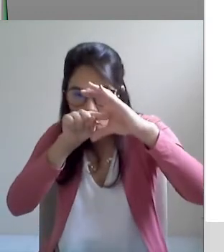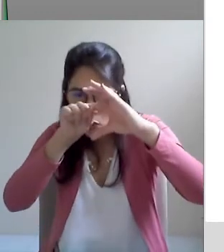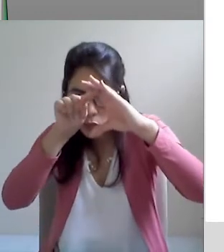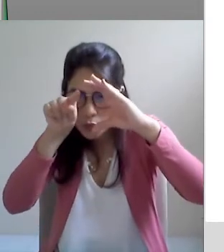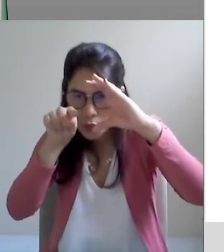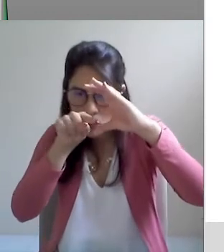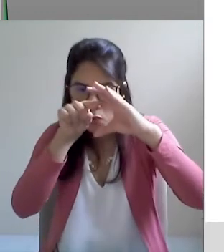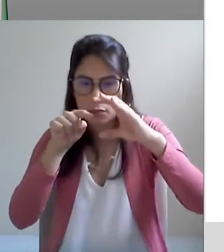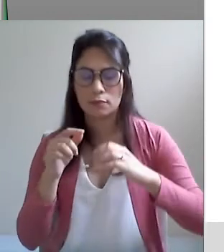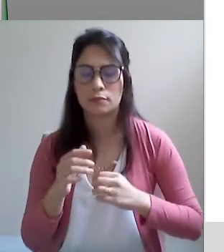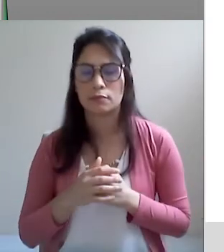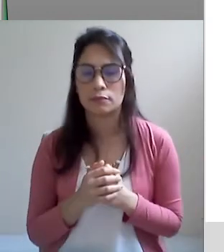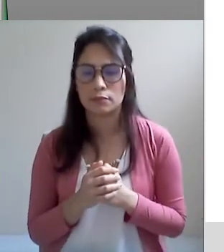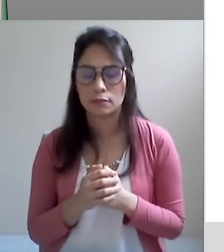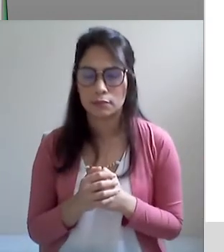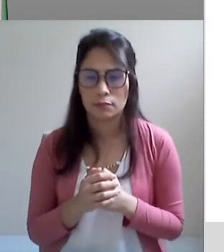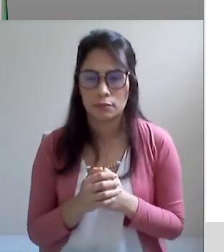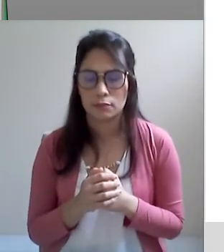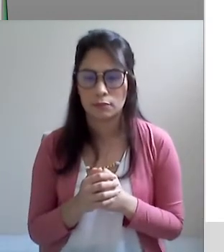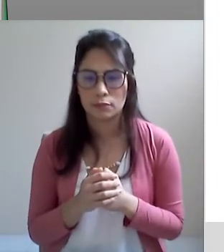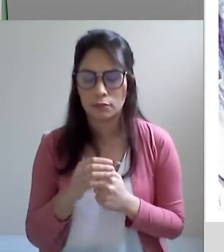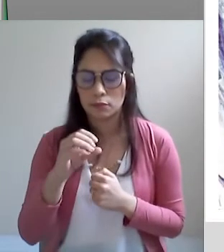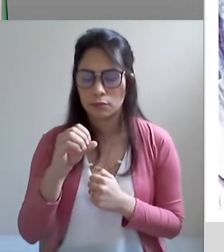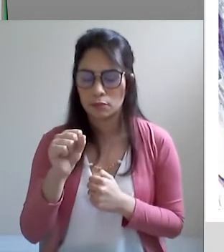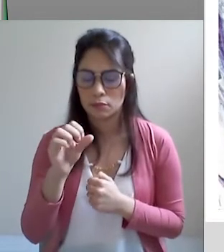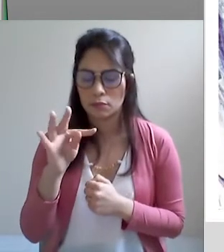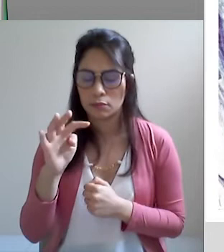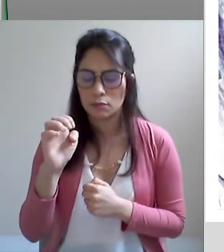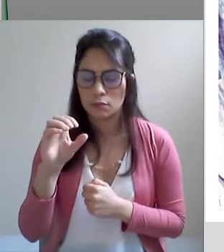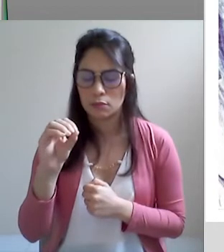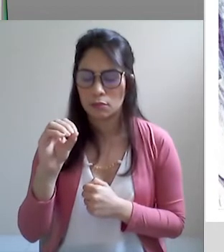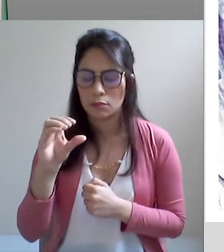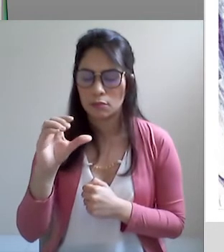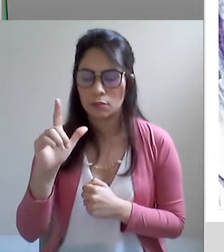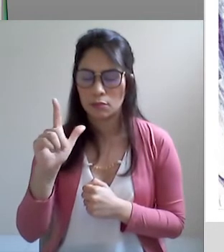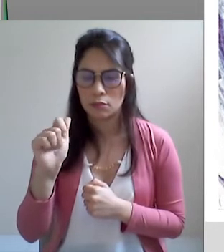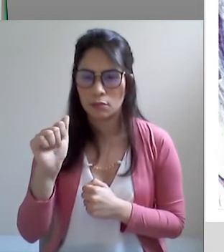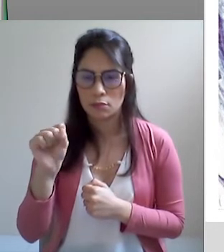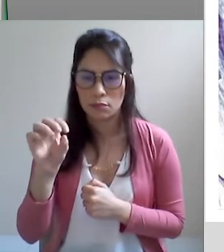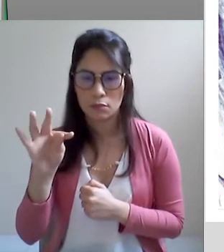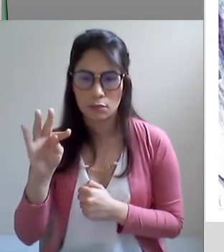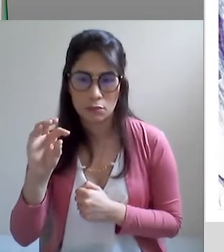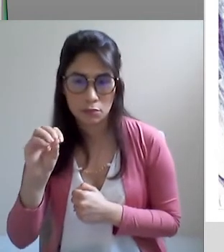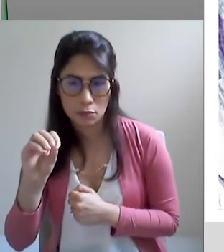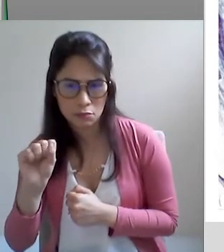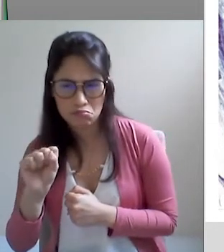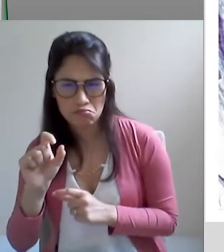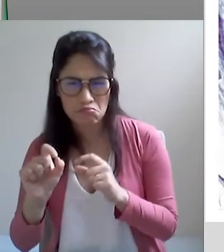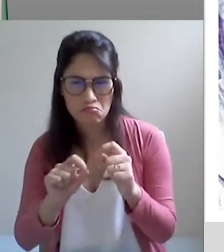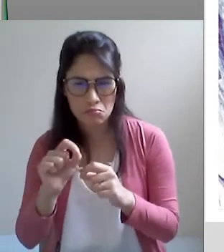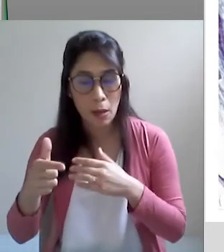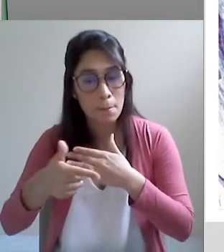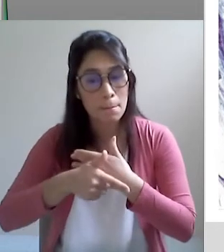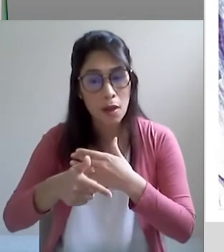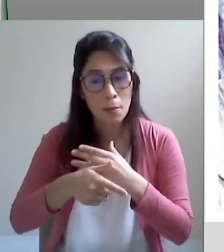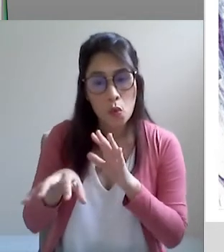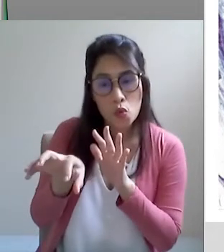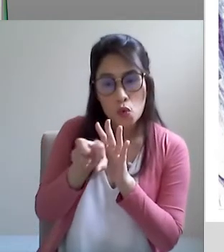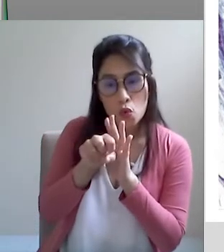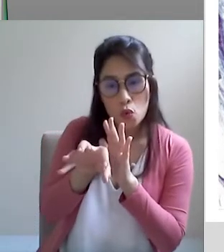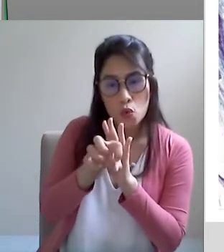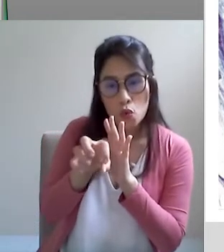internamente limitam o canal medular. Osteoclastos são responsáveis pela reabsorção